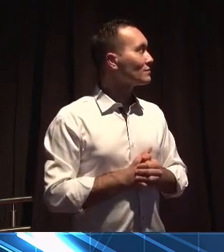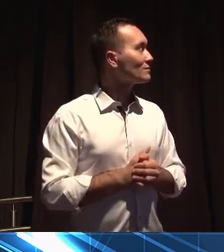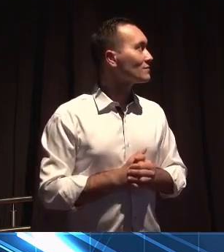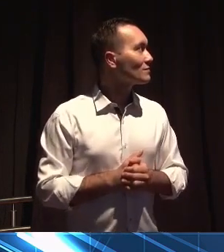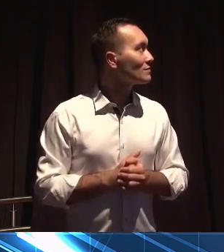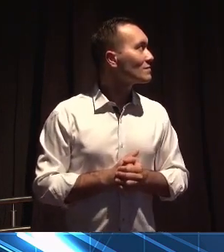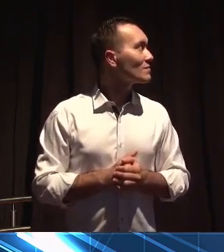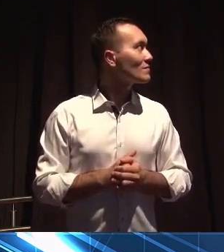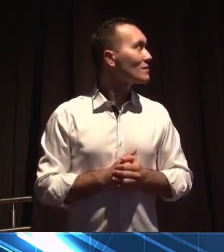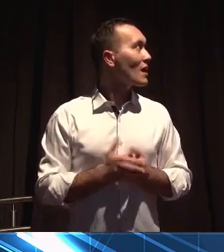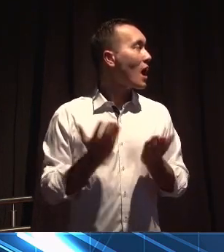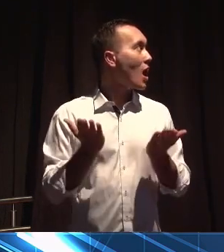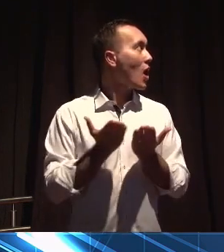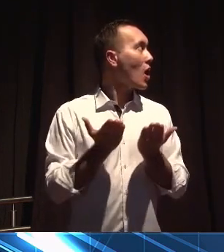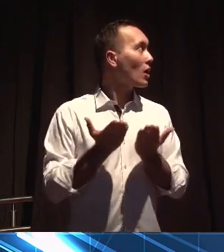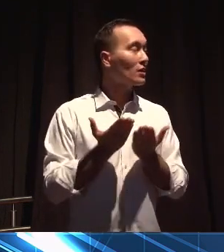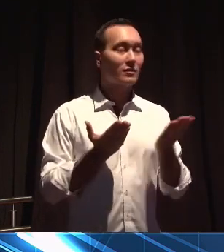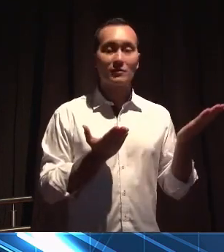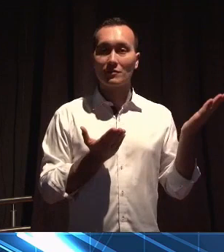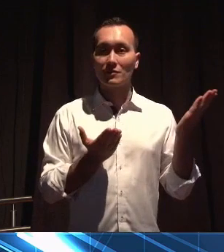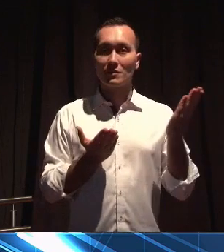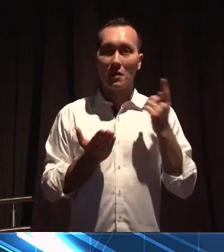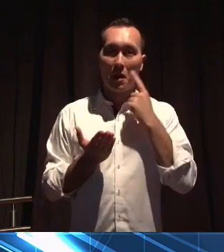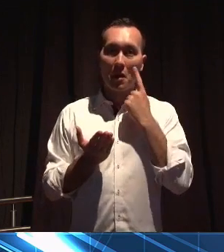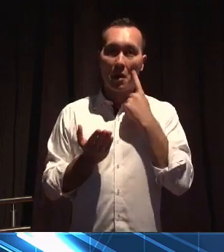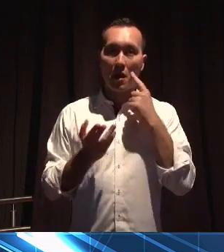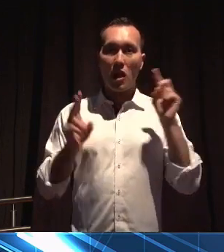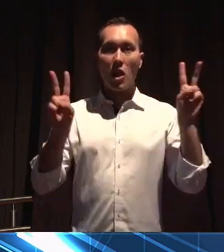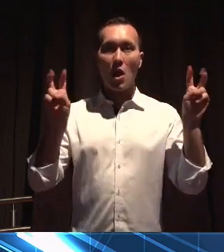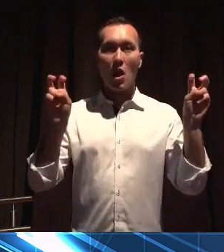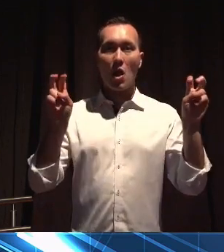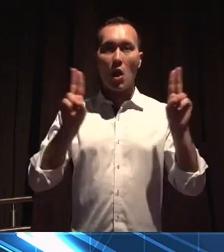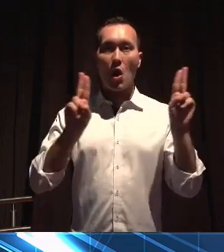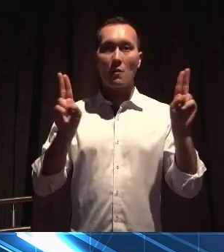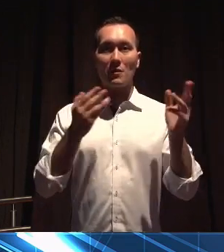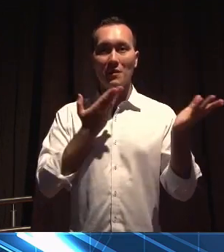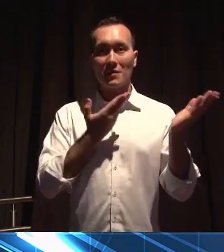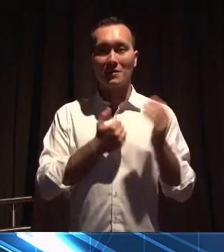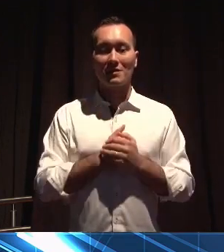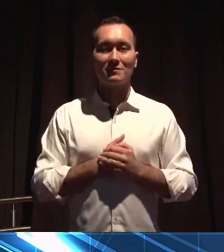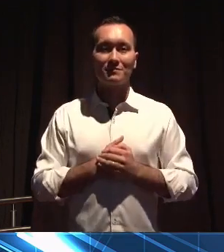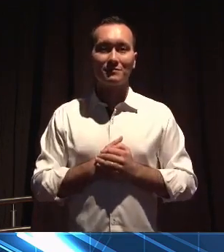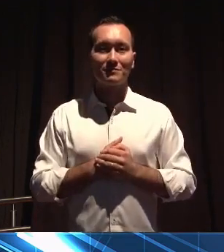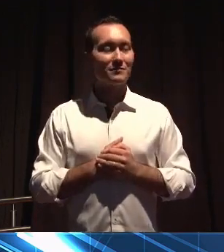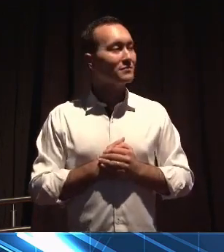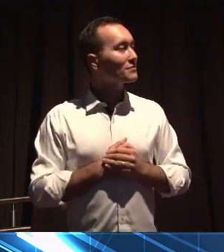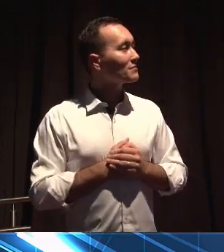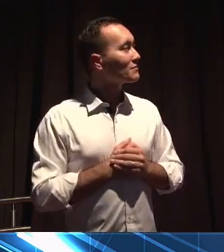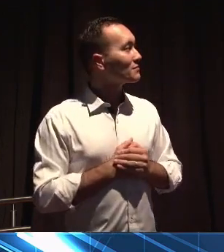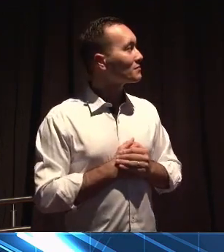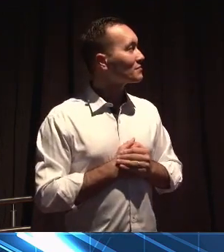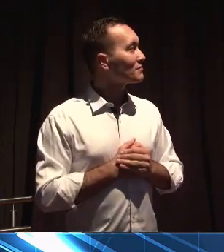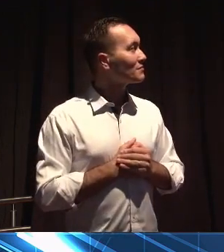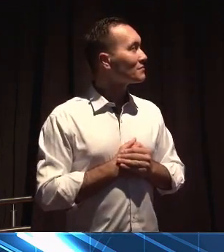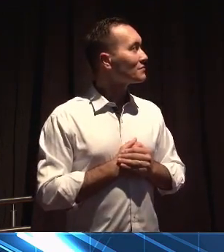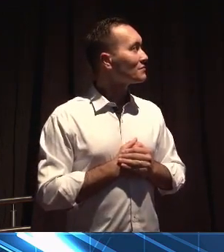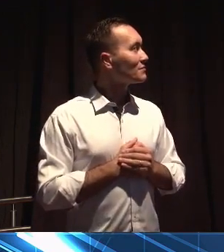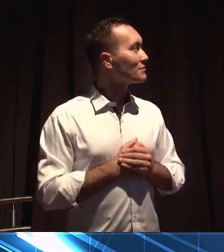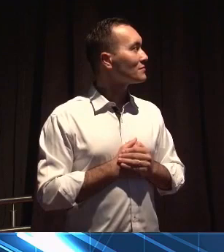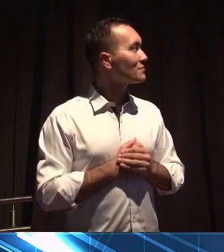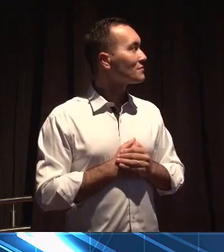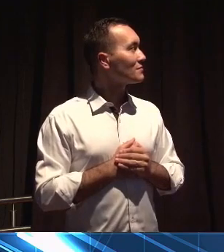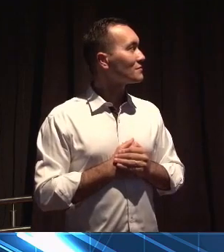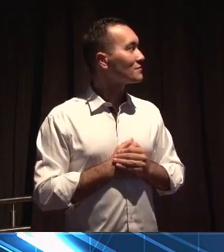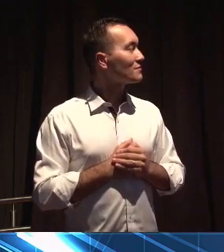vamos para o l pessoal l de liskov substitui um príncipe é uma coisa assim é subtipos devem ser substituíveis pelos seus tipos básicos